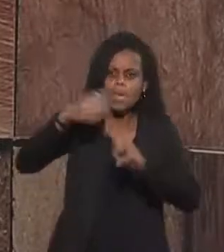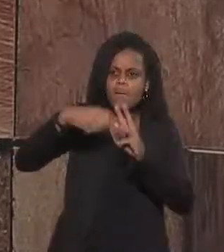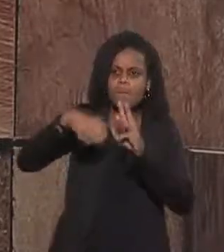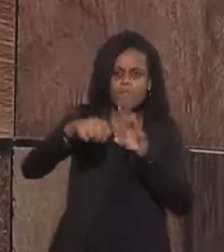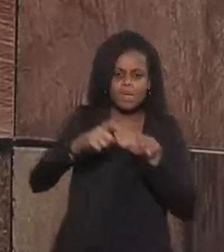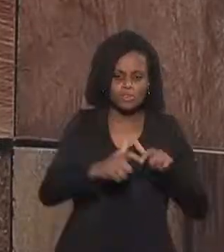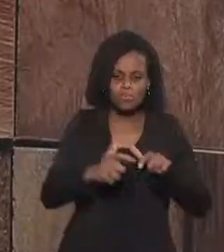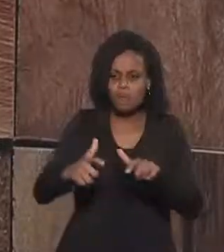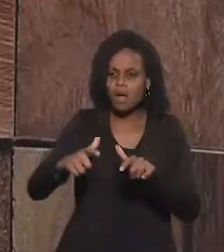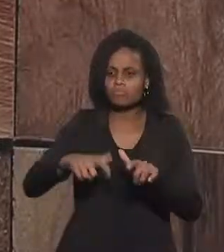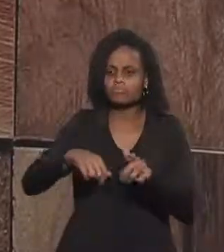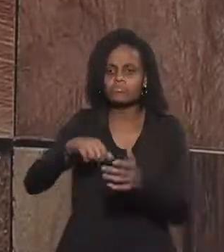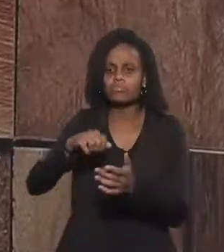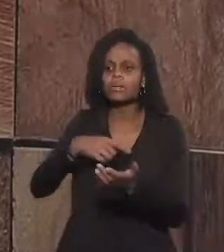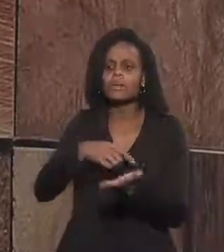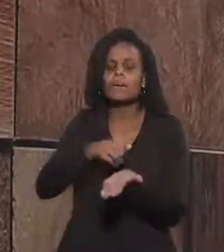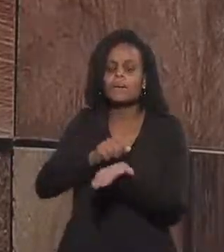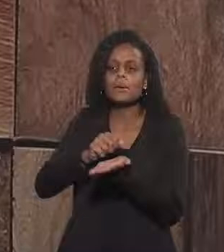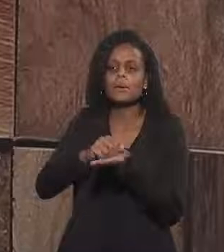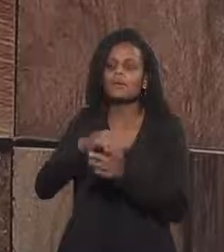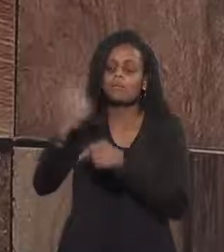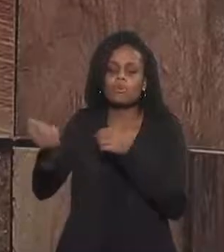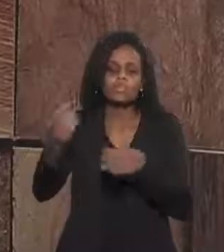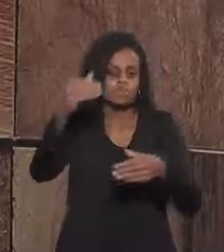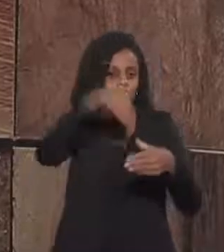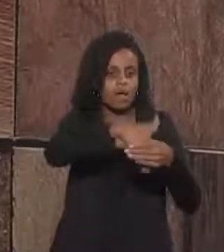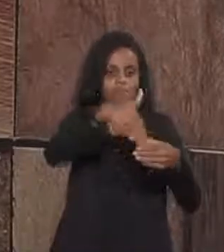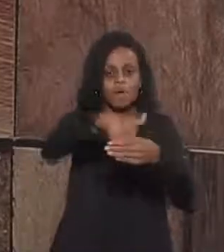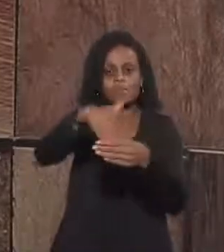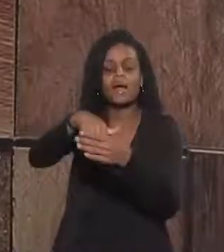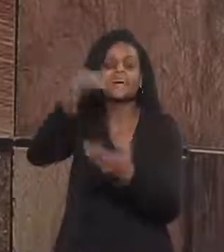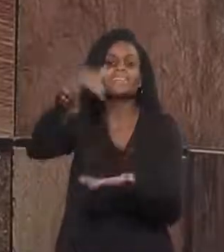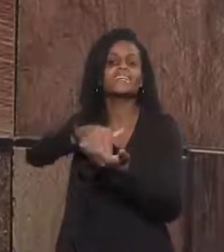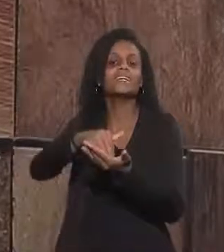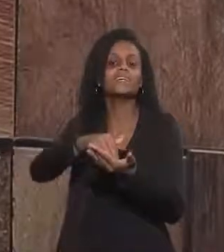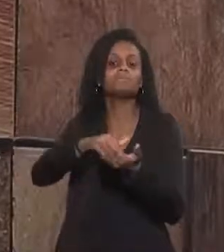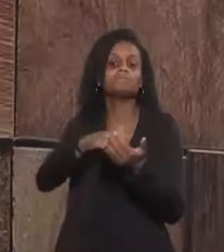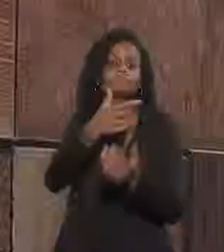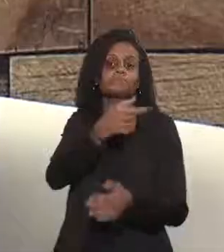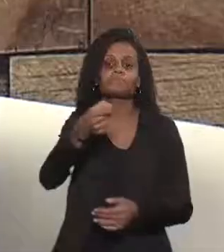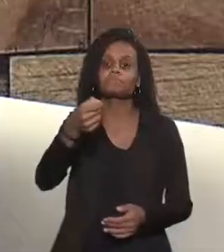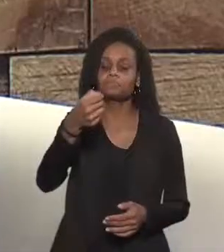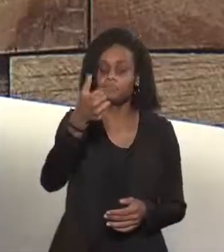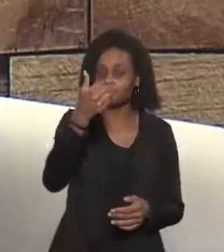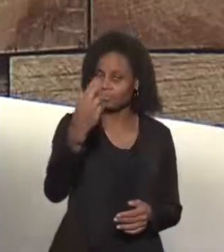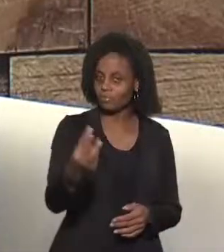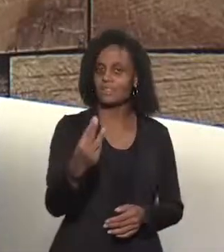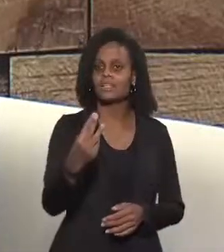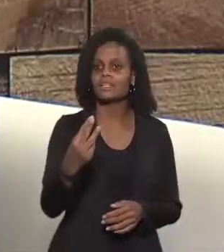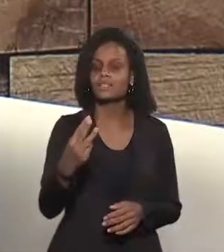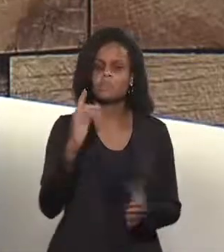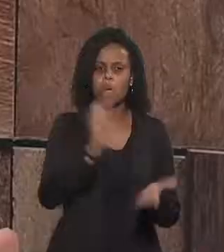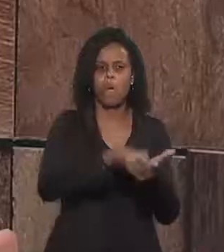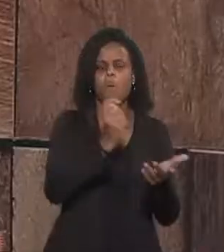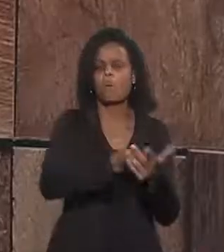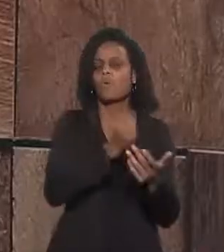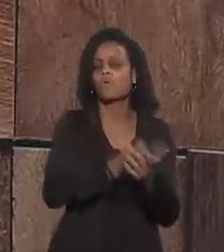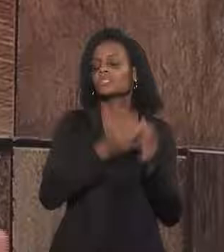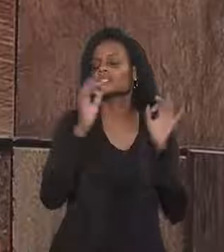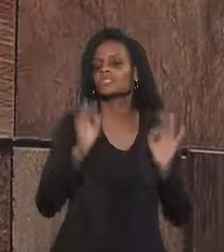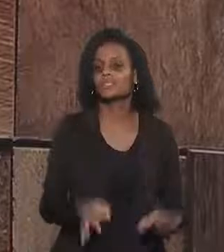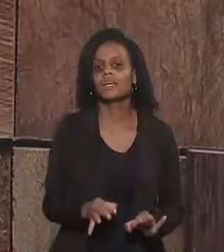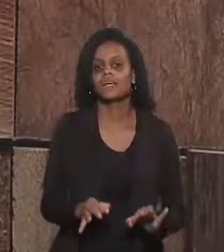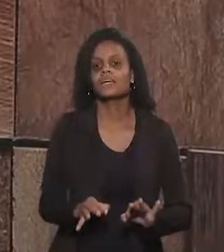contas e ele depositava o dinheiro. Até o final de 2013, ele deu a última parcela. E aí o hospital pode se recuperar? Recuperar e